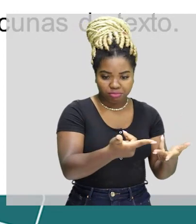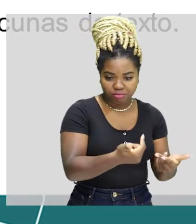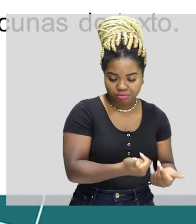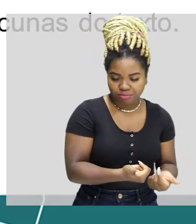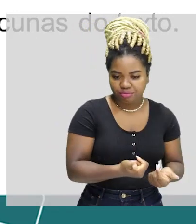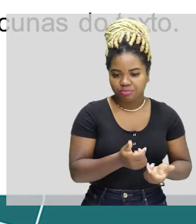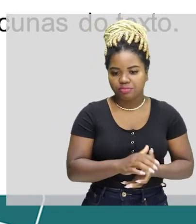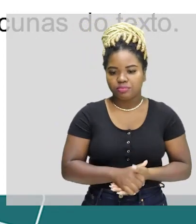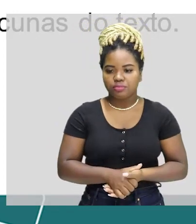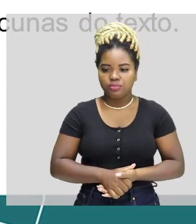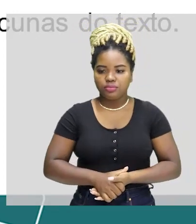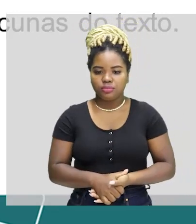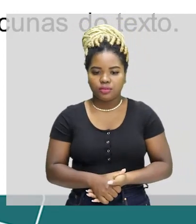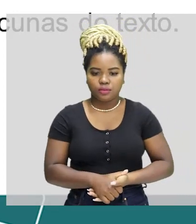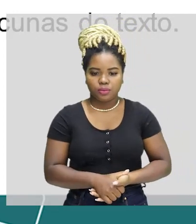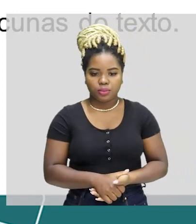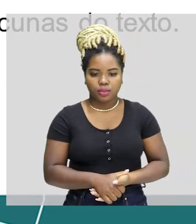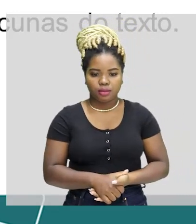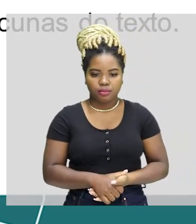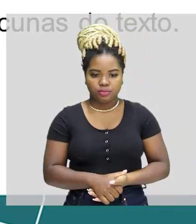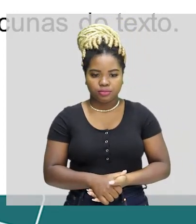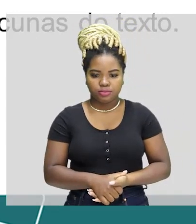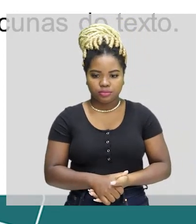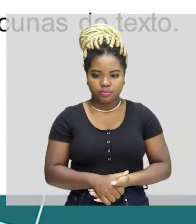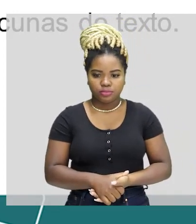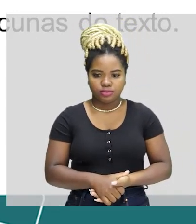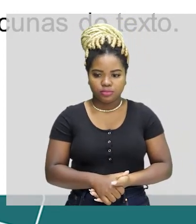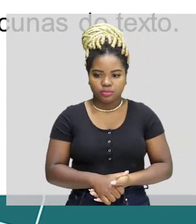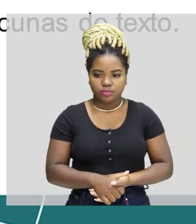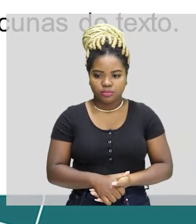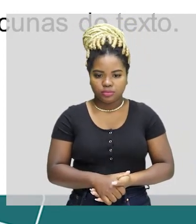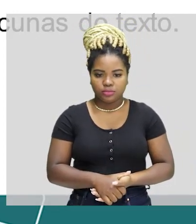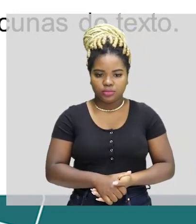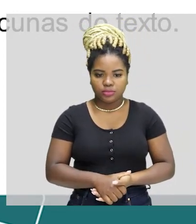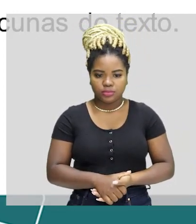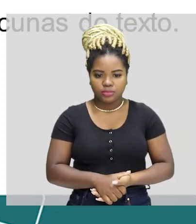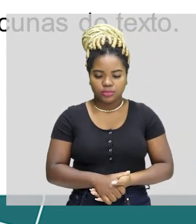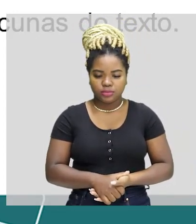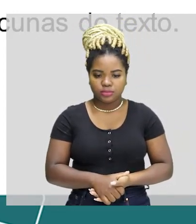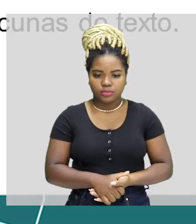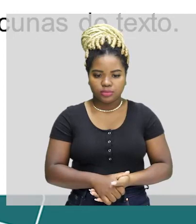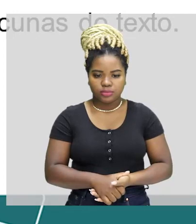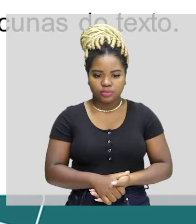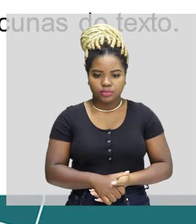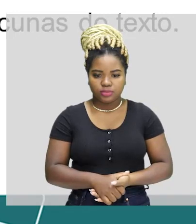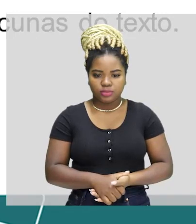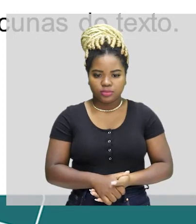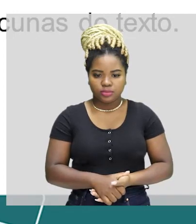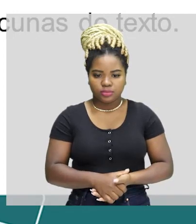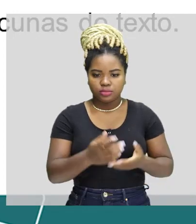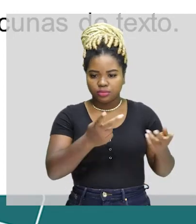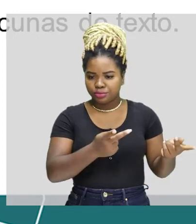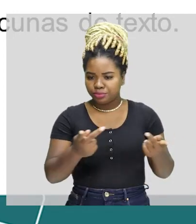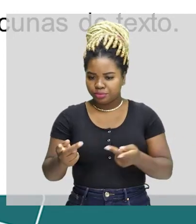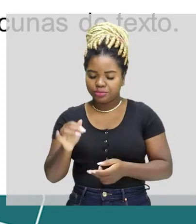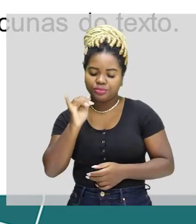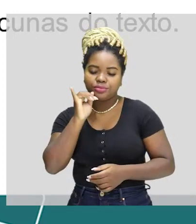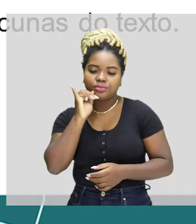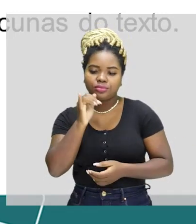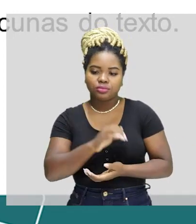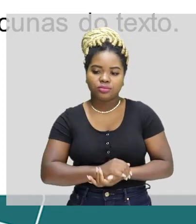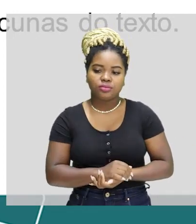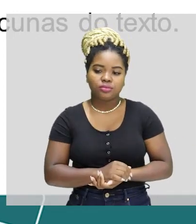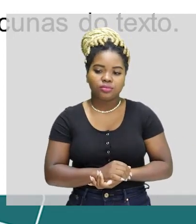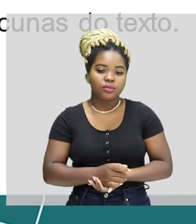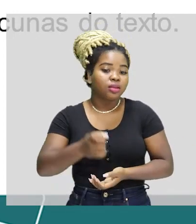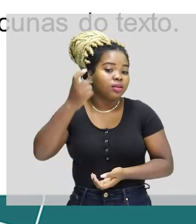é, claro, esta é a grande fundamentação do próprio saber filosófico, tá? Então eu te convido, por exemplo,